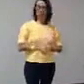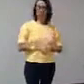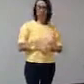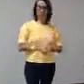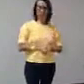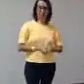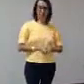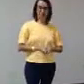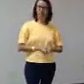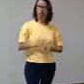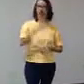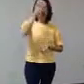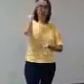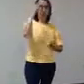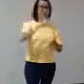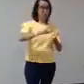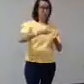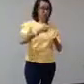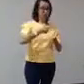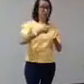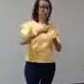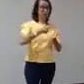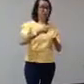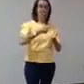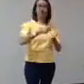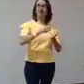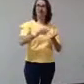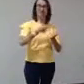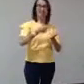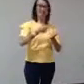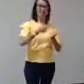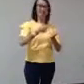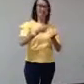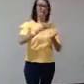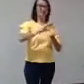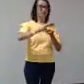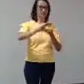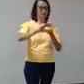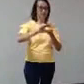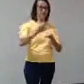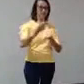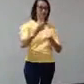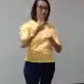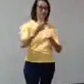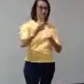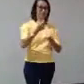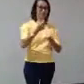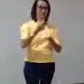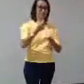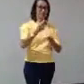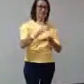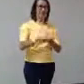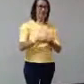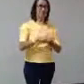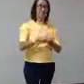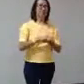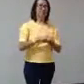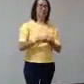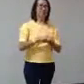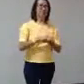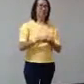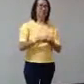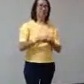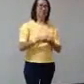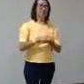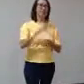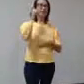A pessoa que assinou a autorização do recurso financeiro foi ganhadora, naquele ano, do